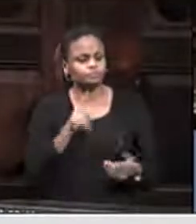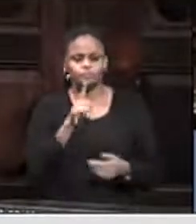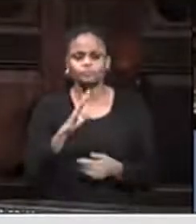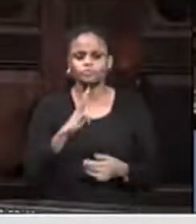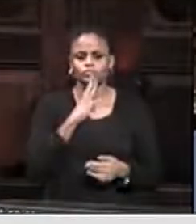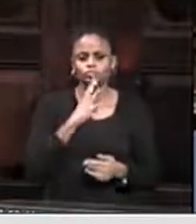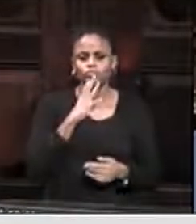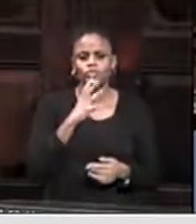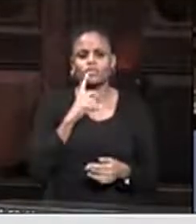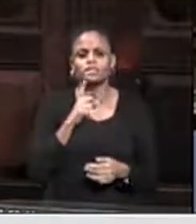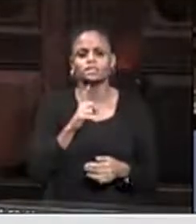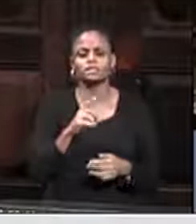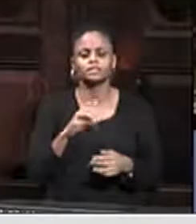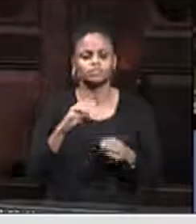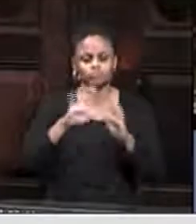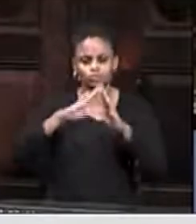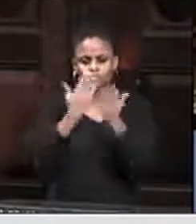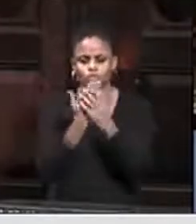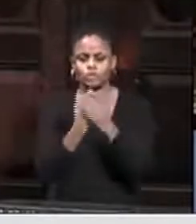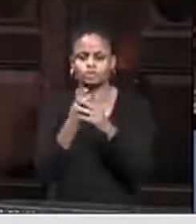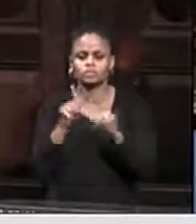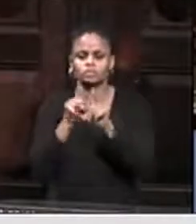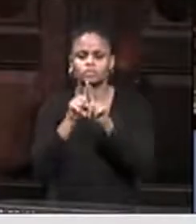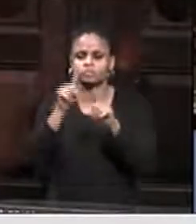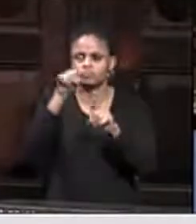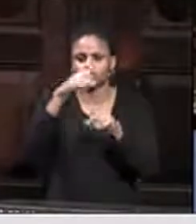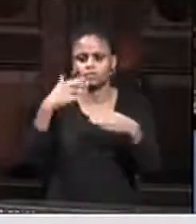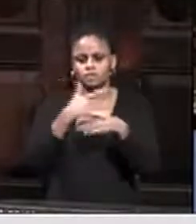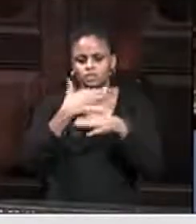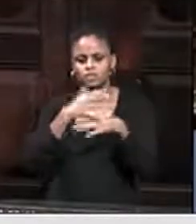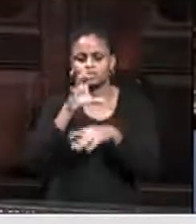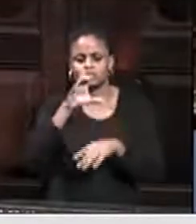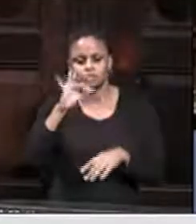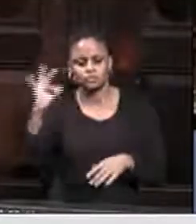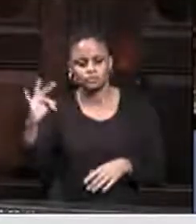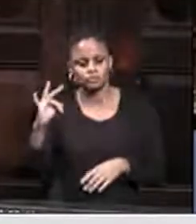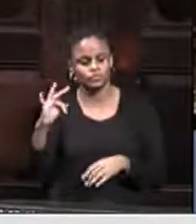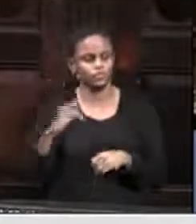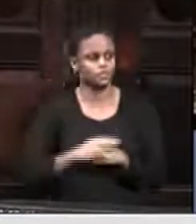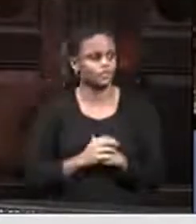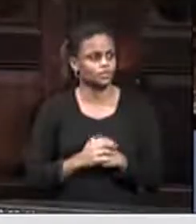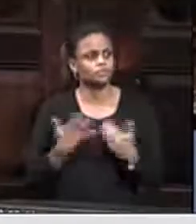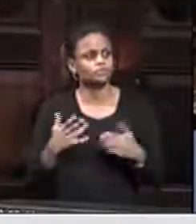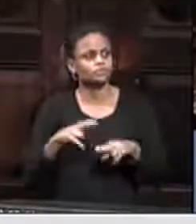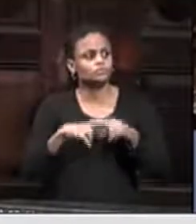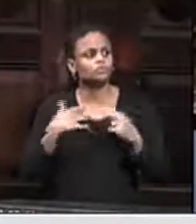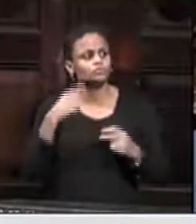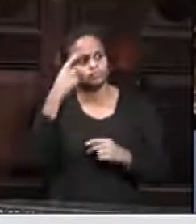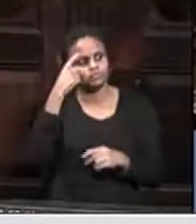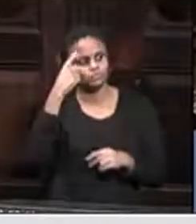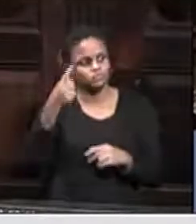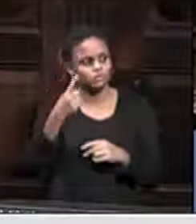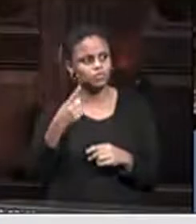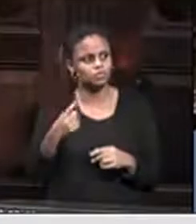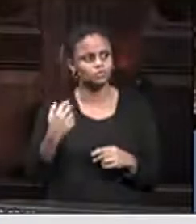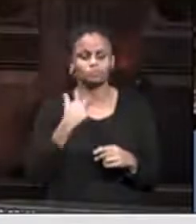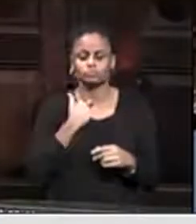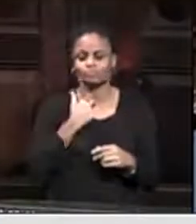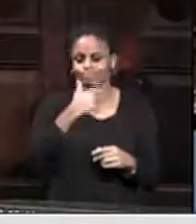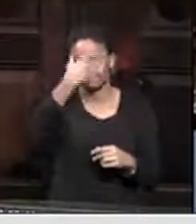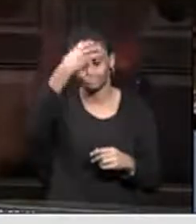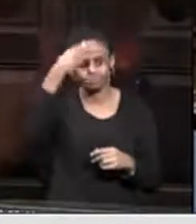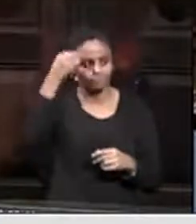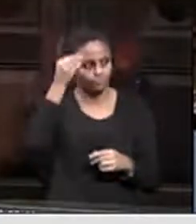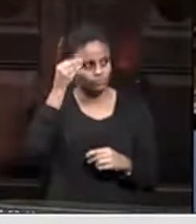Cabo Frio, onde eu estive pessoalmente num debate sobre o destino da educação no Rio de Janeiro. Portanto, quero lembrar que não se pode